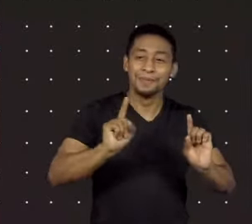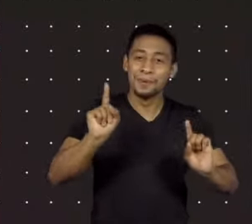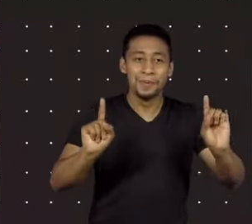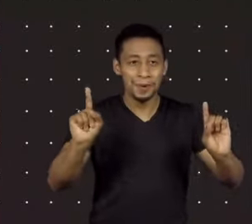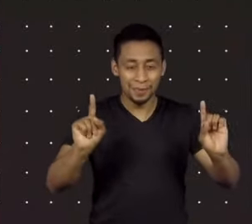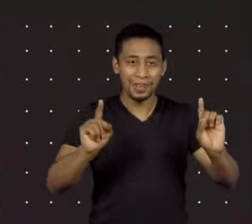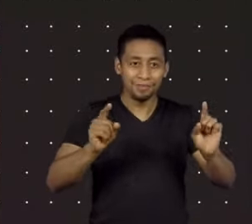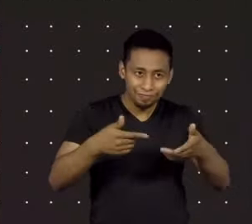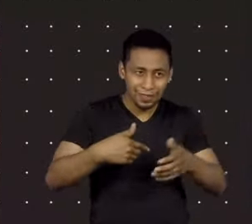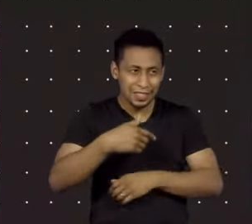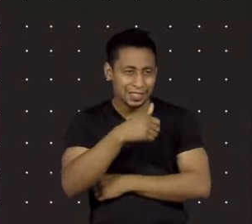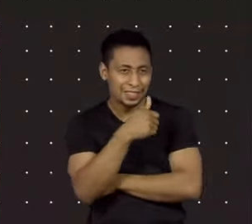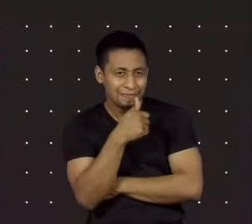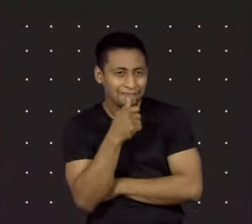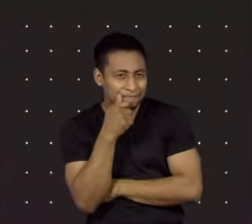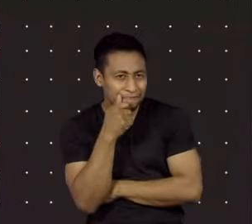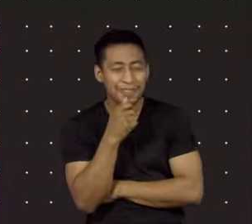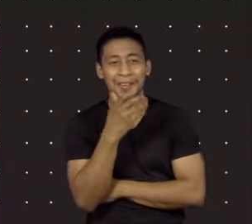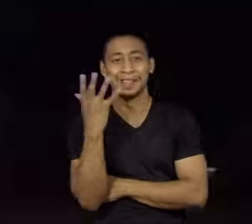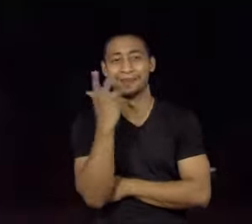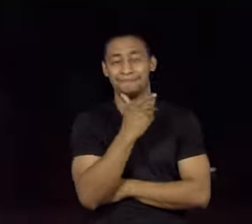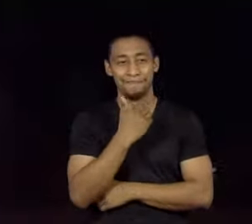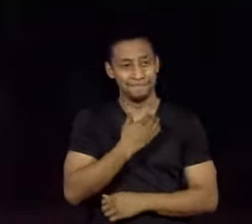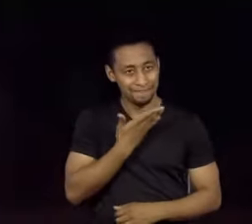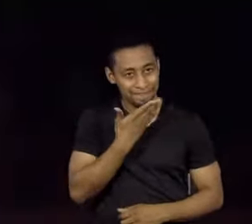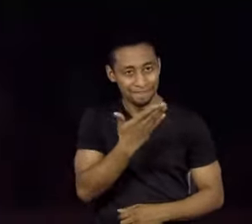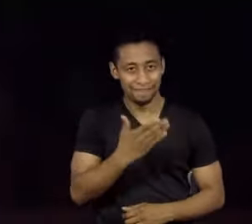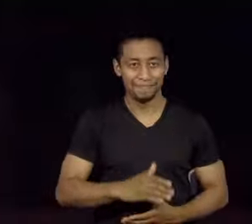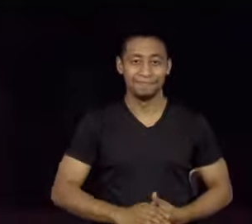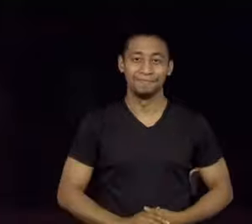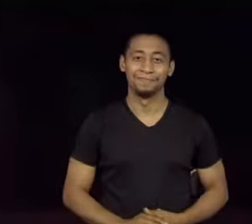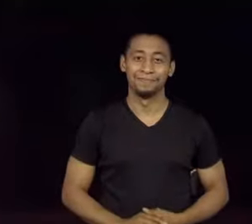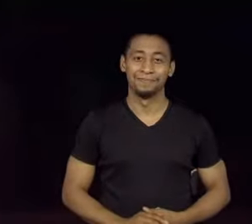Prelúdio uma delícia. Obrigado, Júlio.